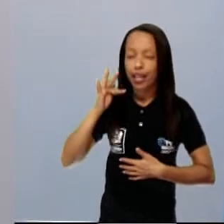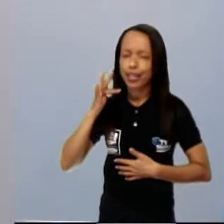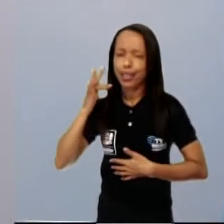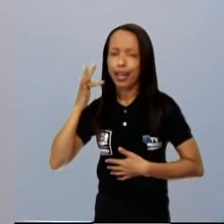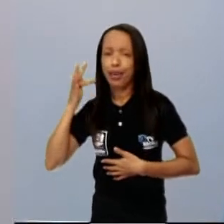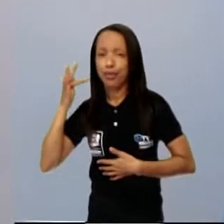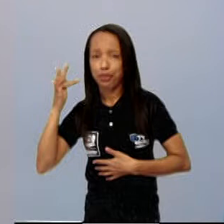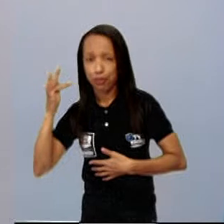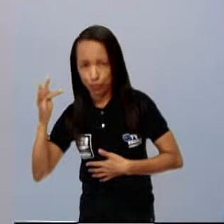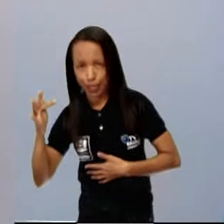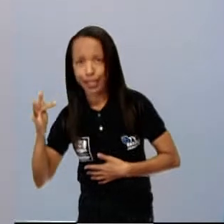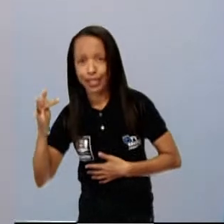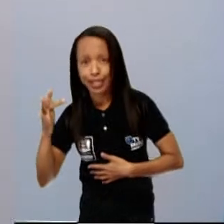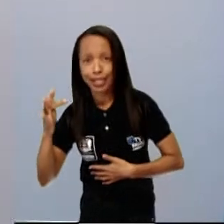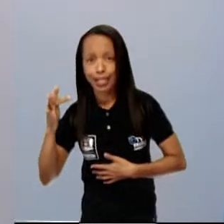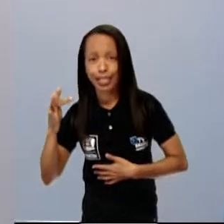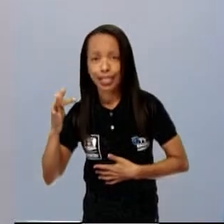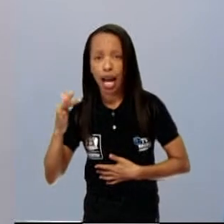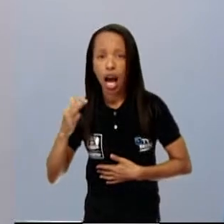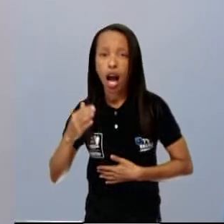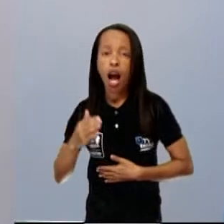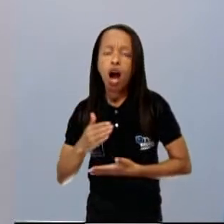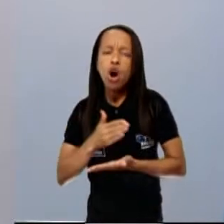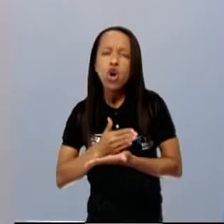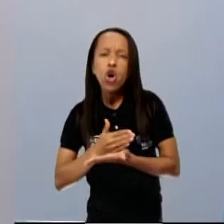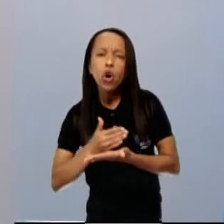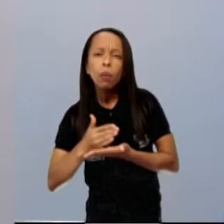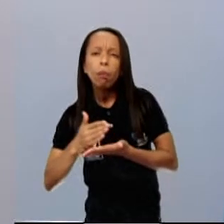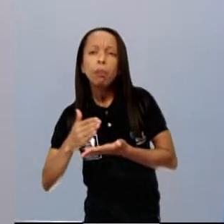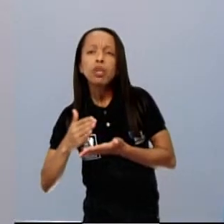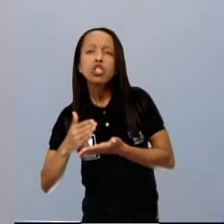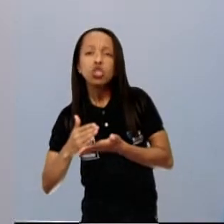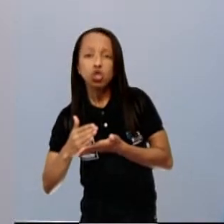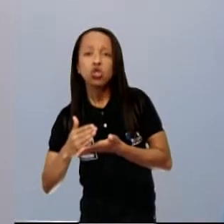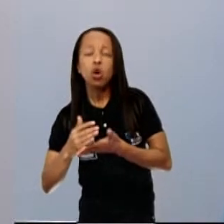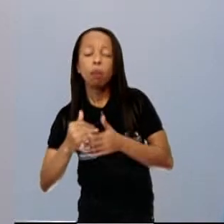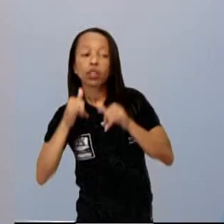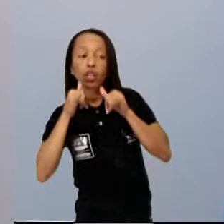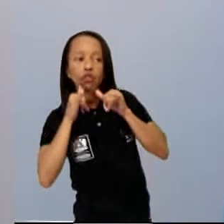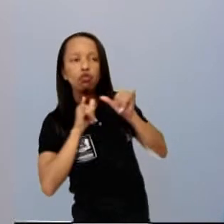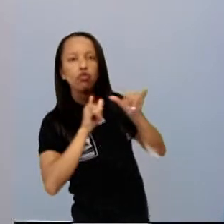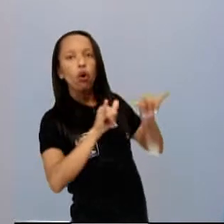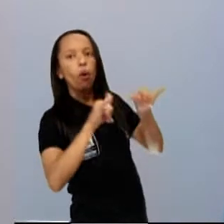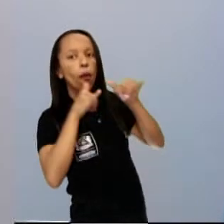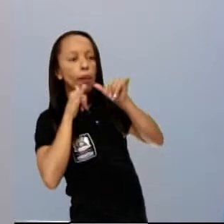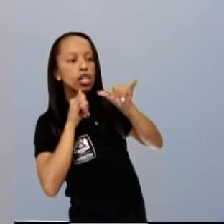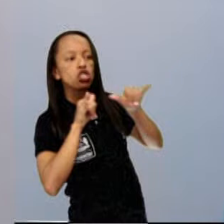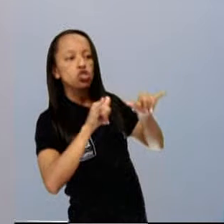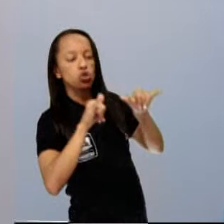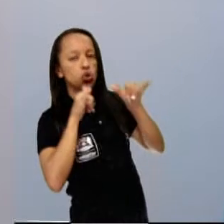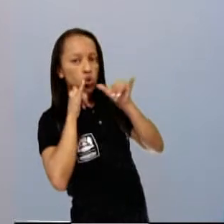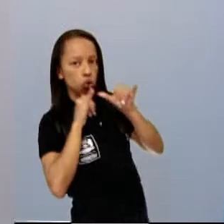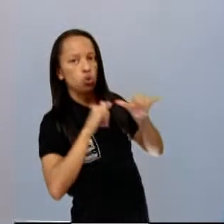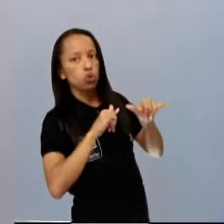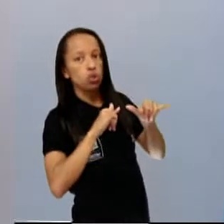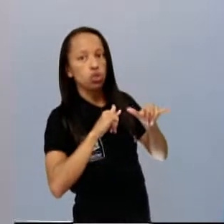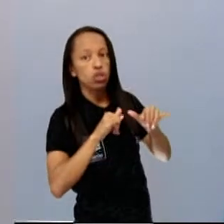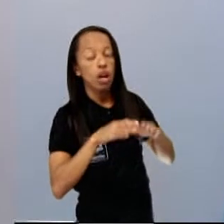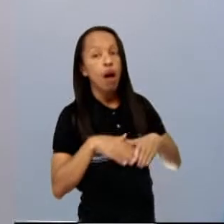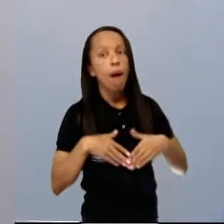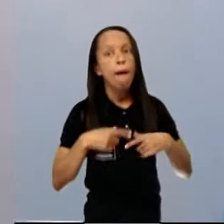países para mostrar como eles podem atacar melhor a França. Essas informações são descobertas, o rei vai preso e aí